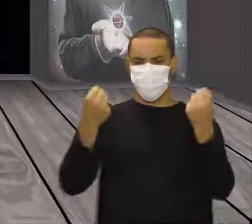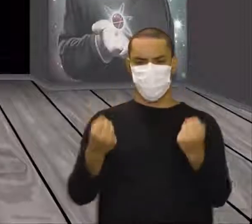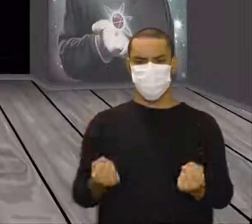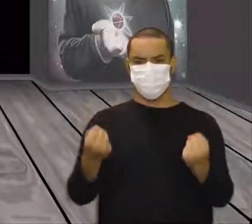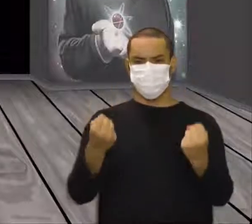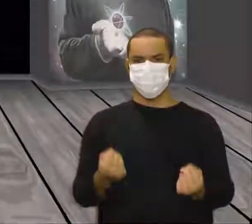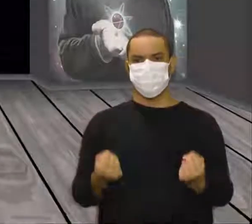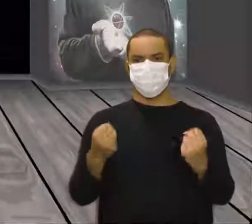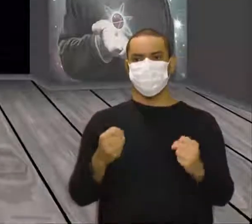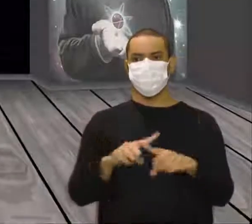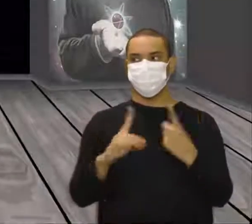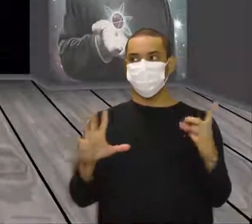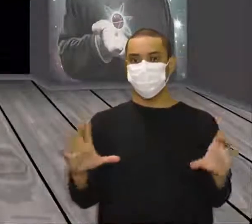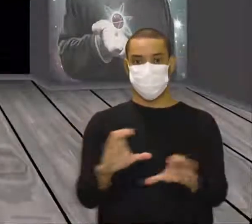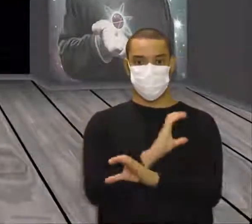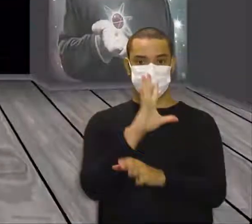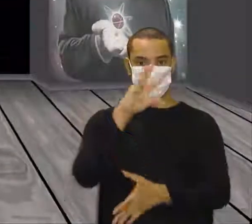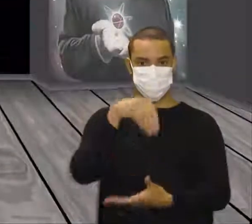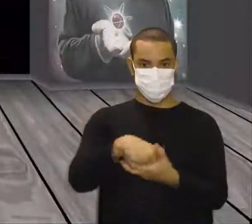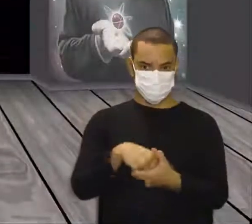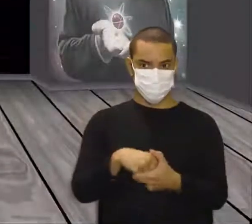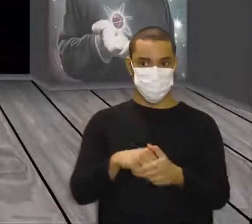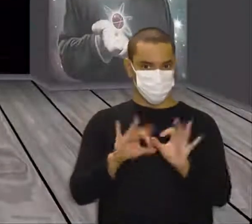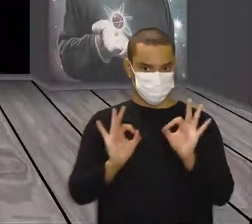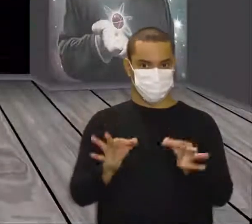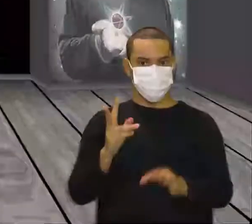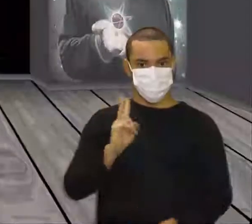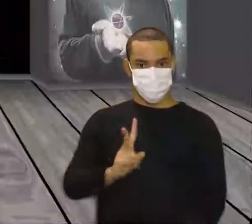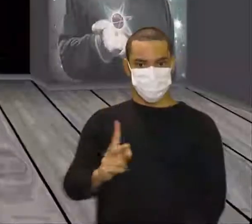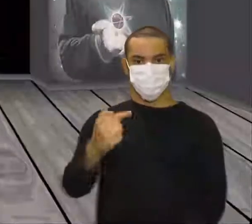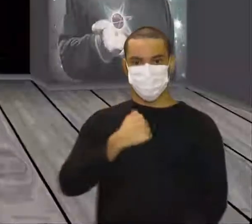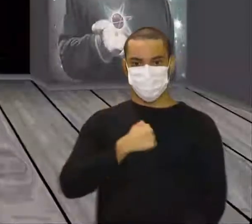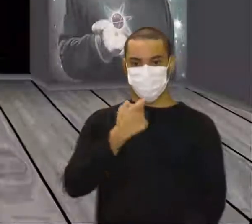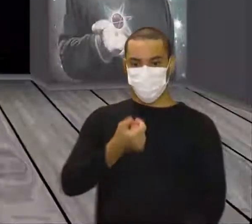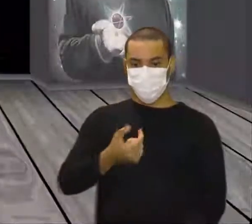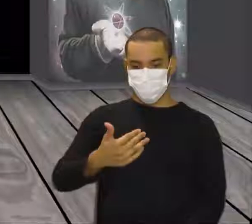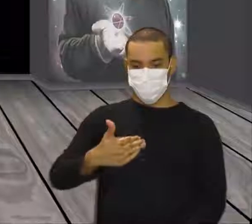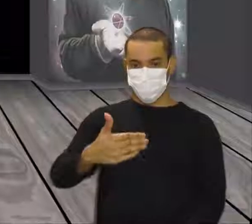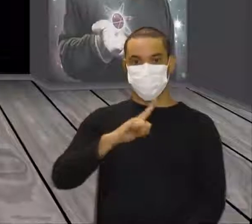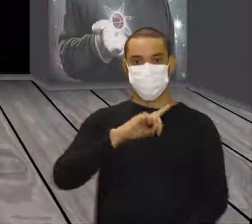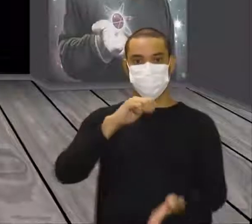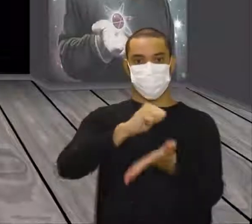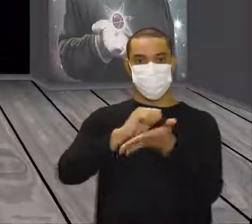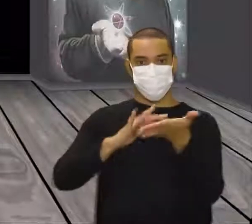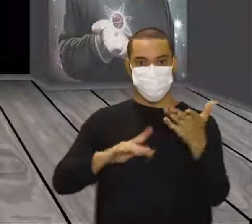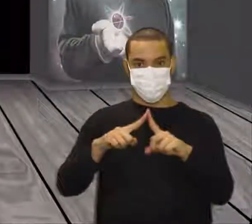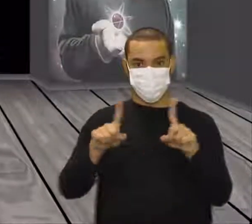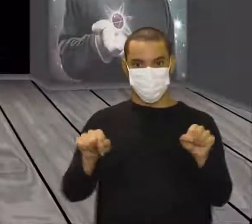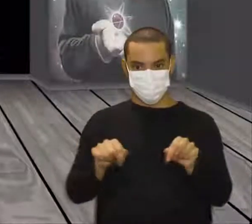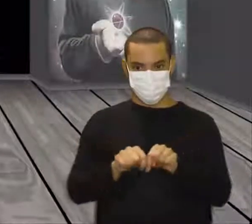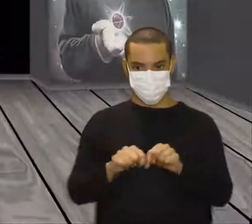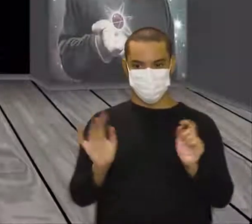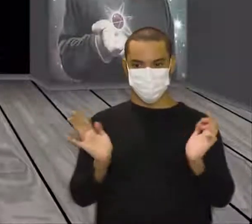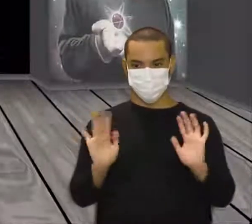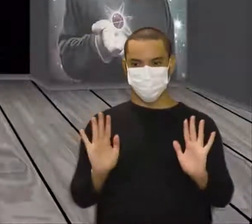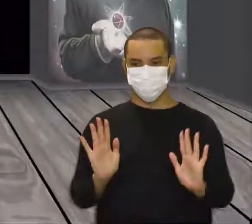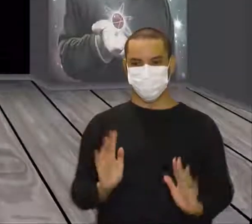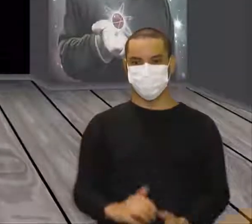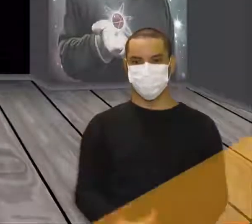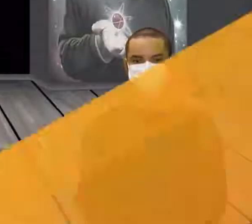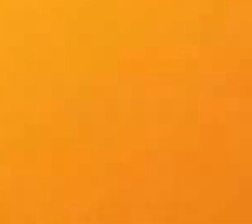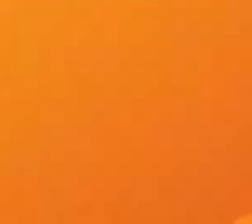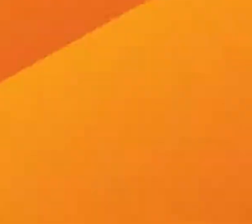bem compactas, ok? Pessoal, fica comigo que daqui a pouco tem atividade de sala. Tchau, tchau.